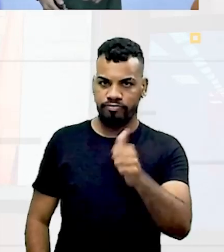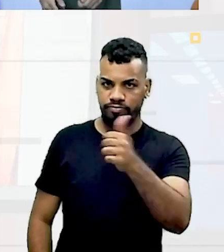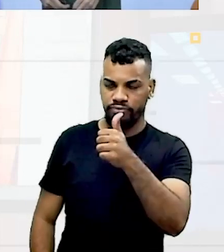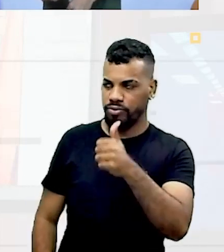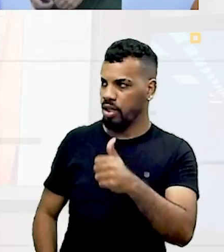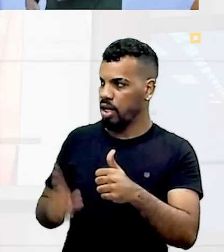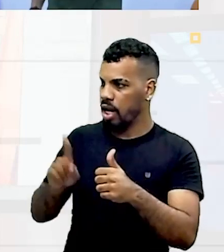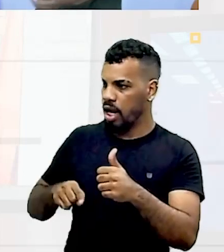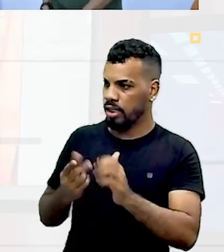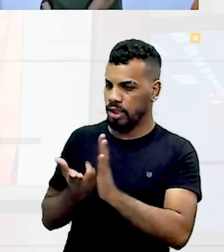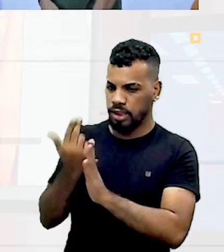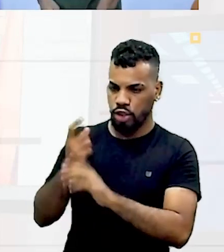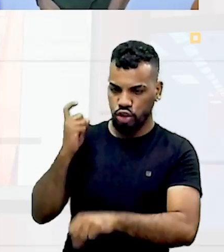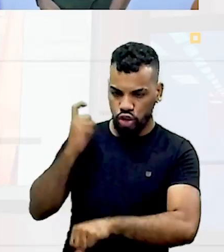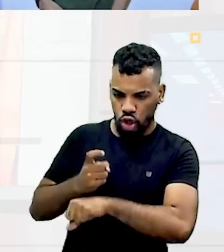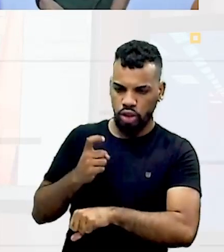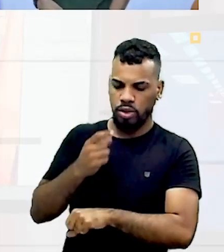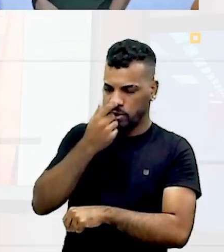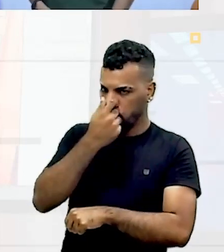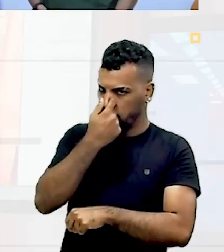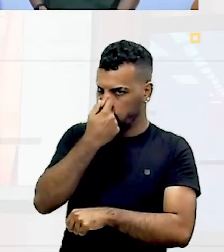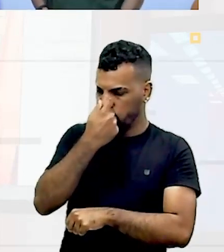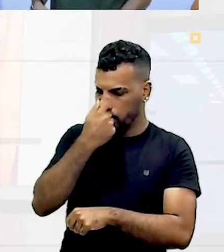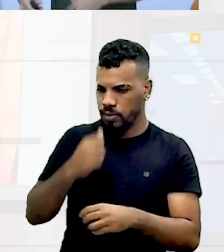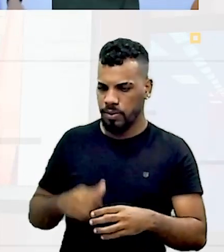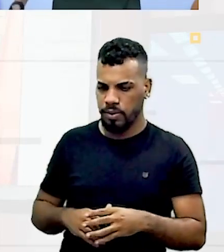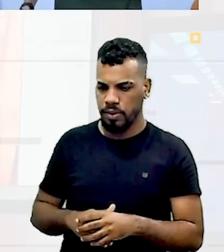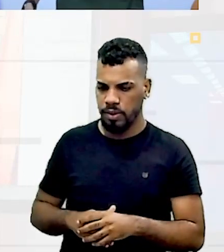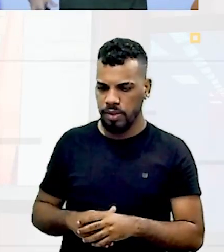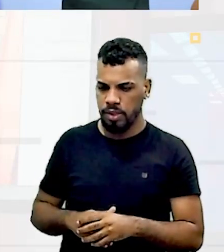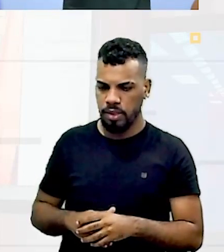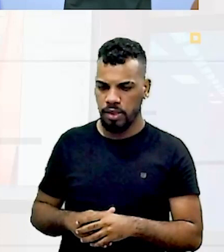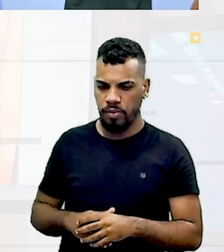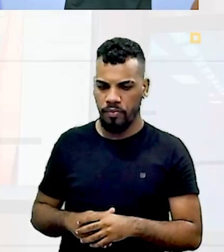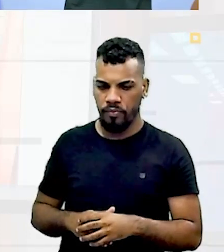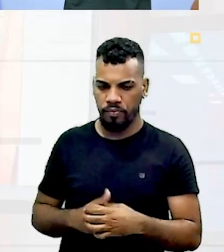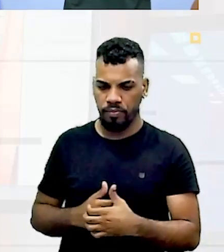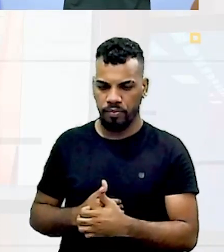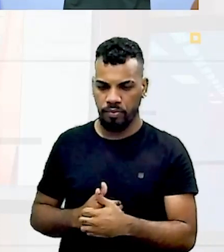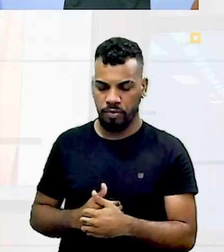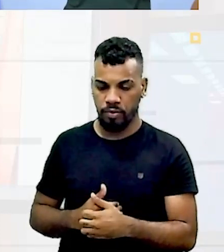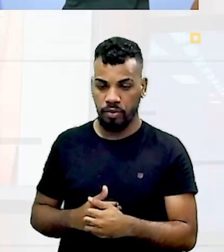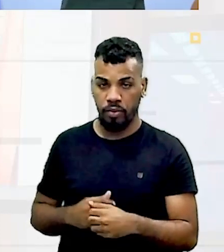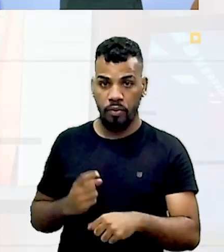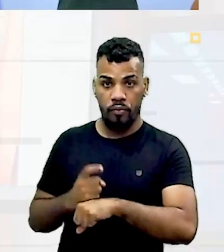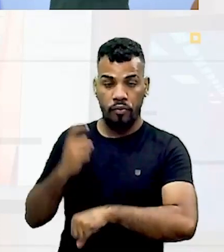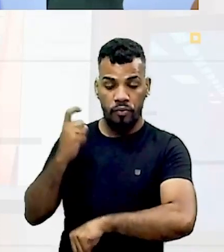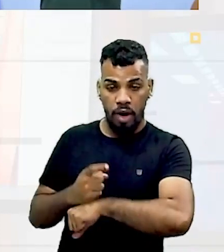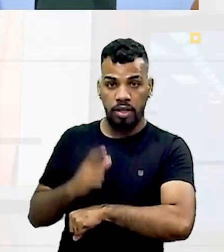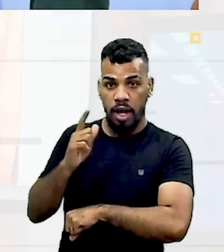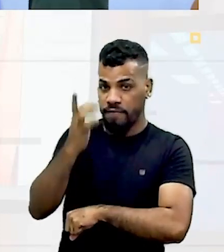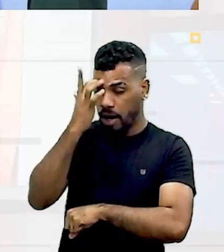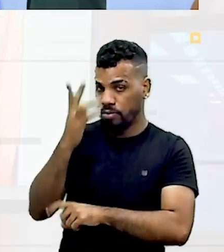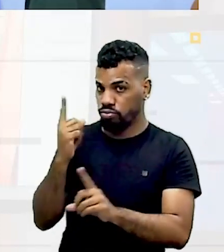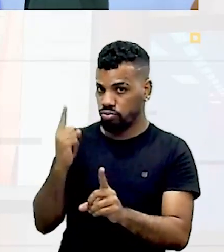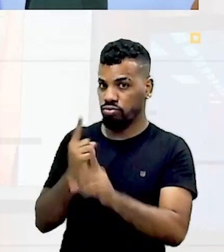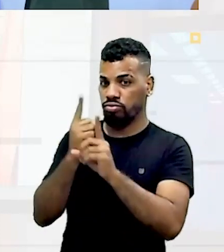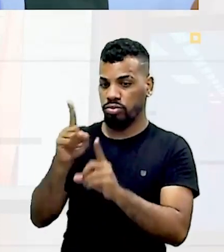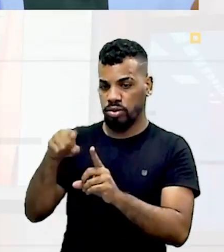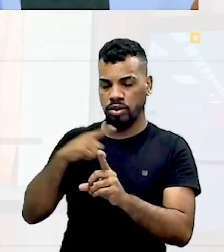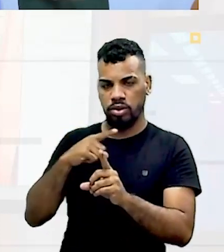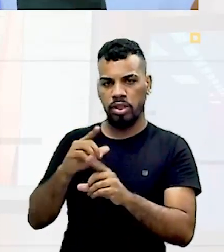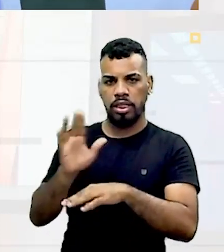Ou seja, ele vai passar essa ideia de uma silhueta que seja facilmente identificável